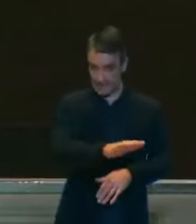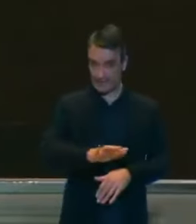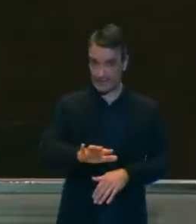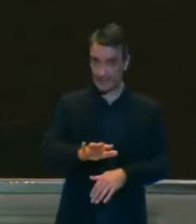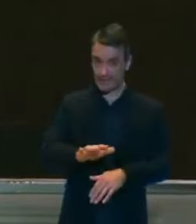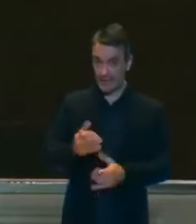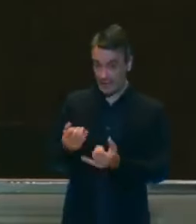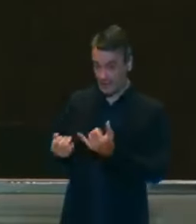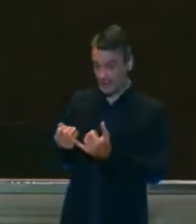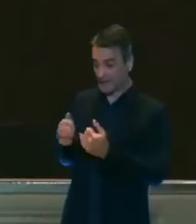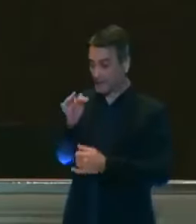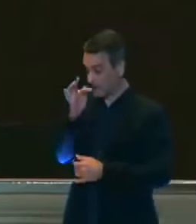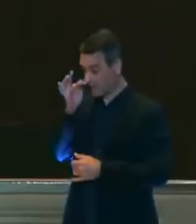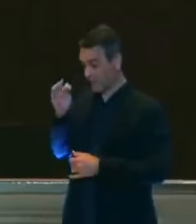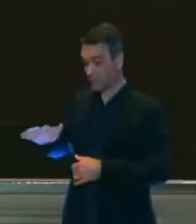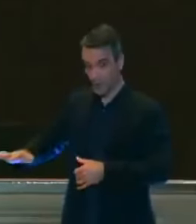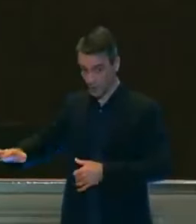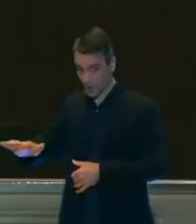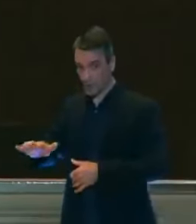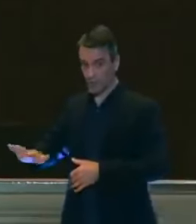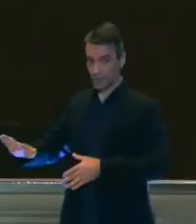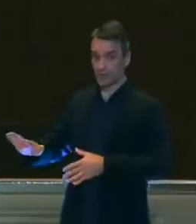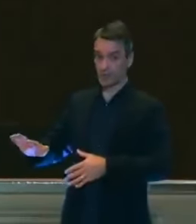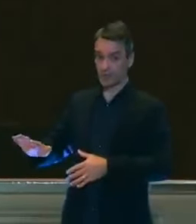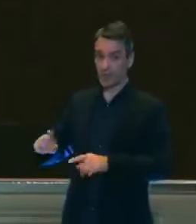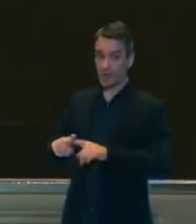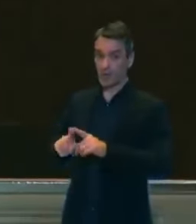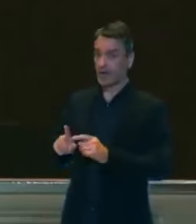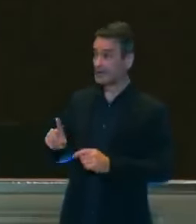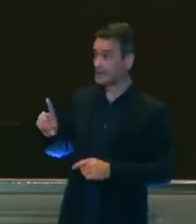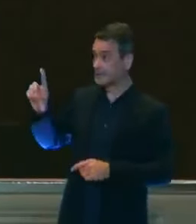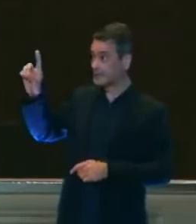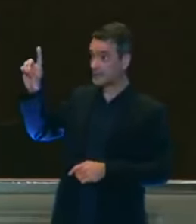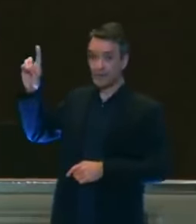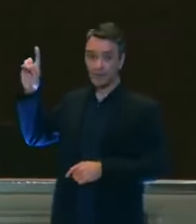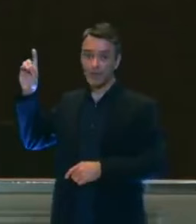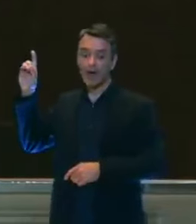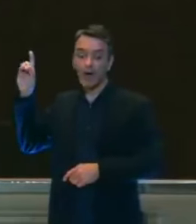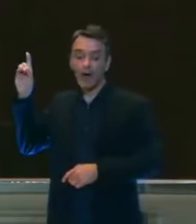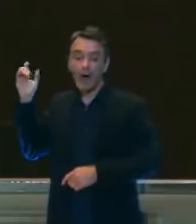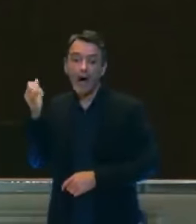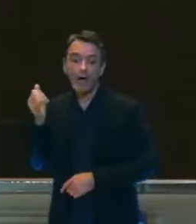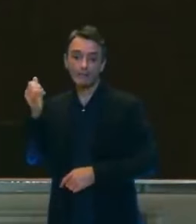E ele está dizendo: basta o hálito, não é nem um sopro. Ele faz assim, ó.